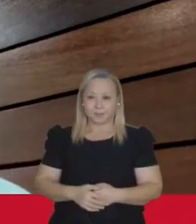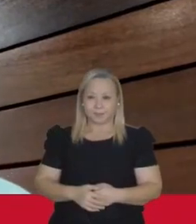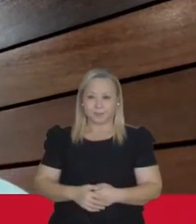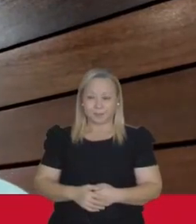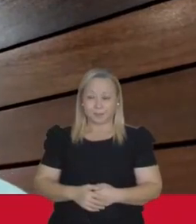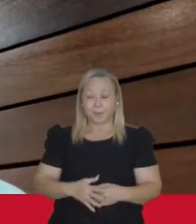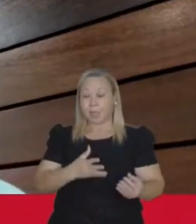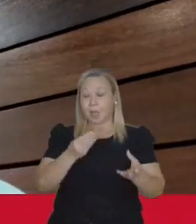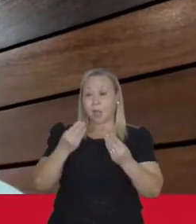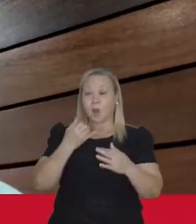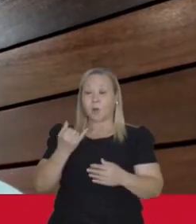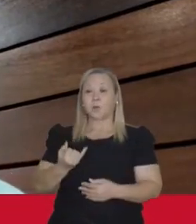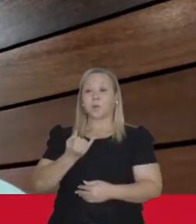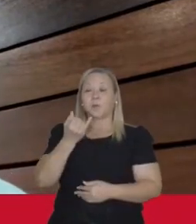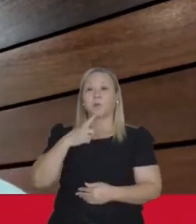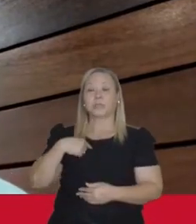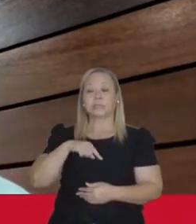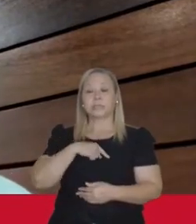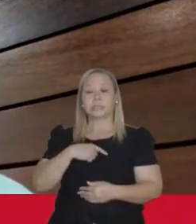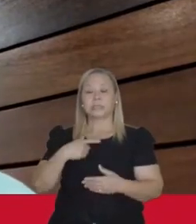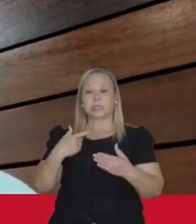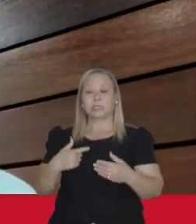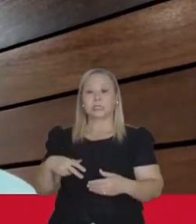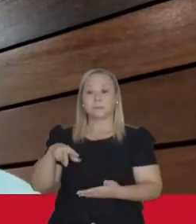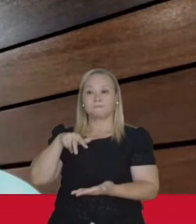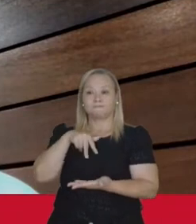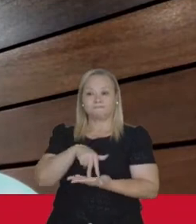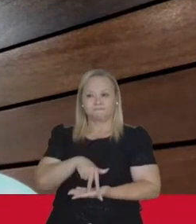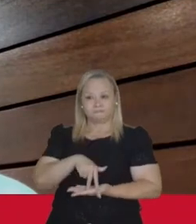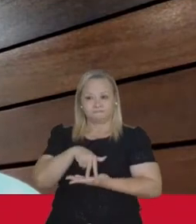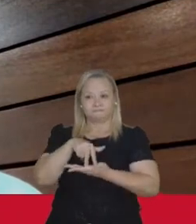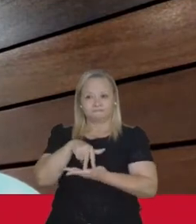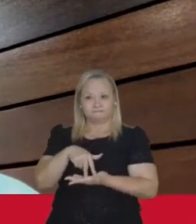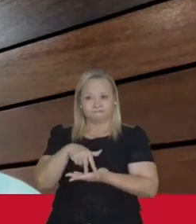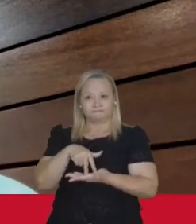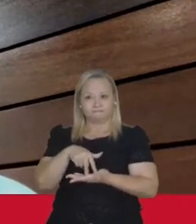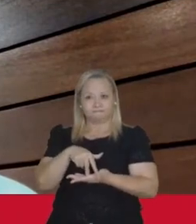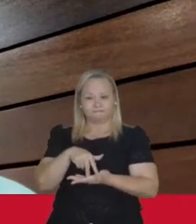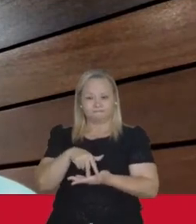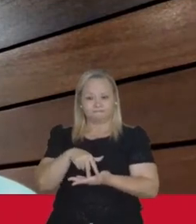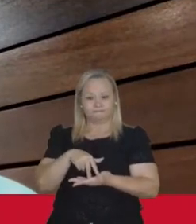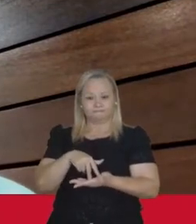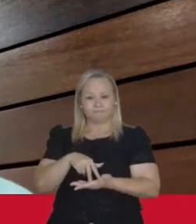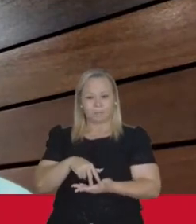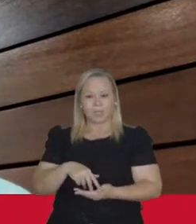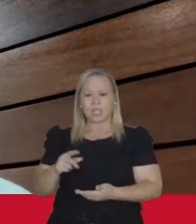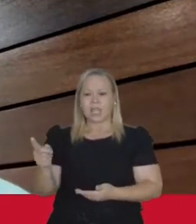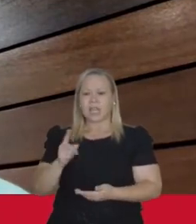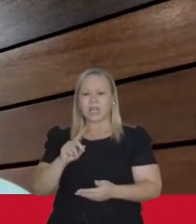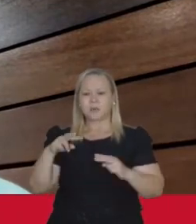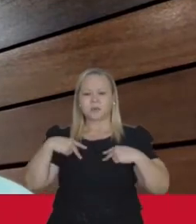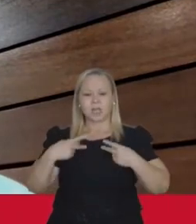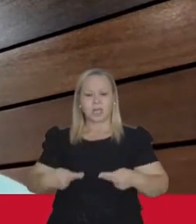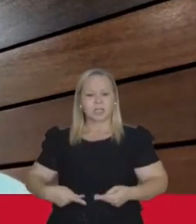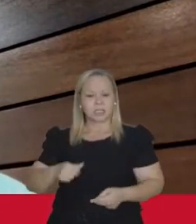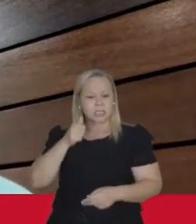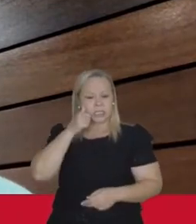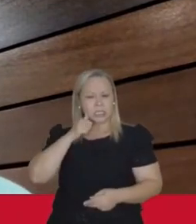É muito importante a gente situar a desumanização da mulher com